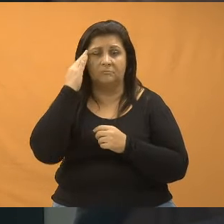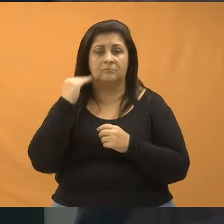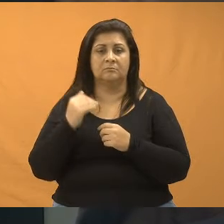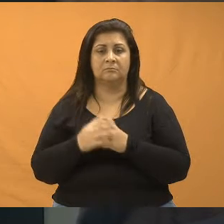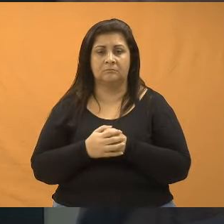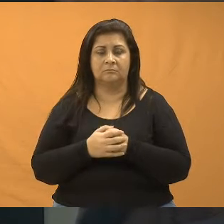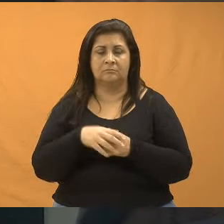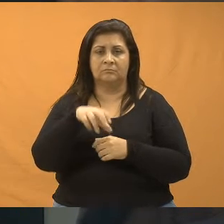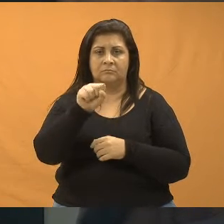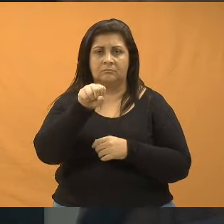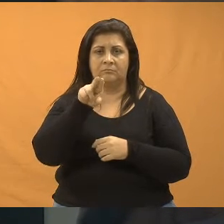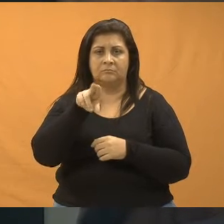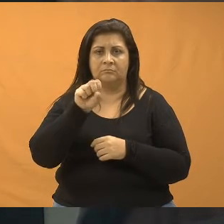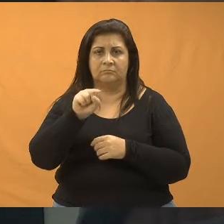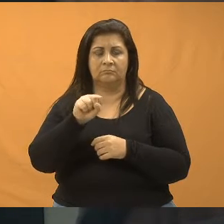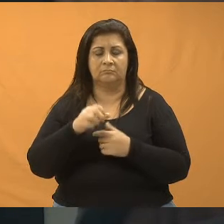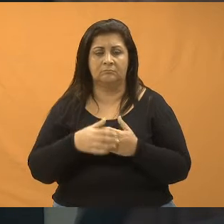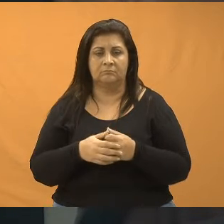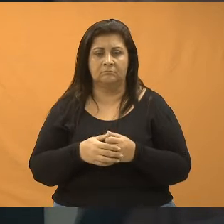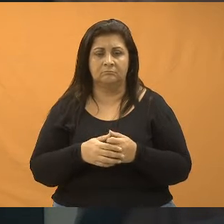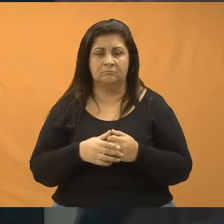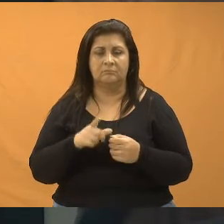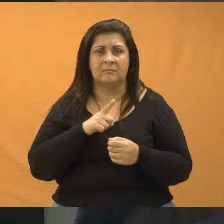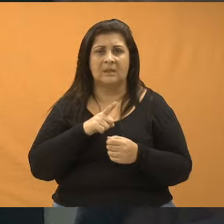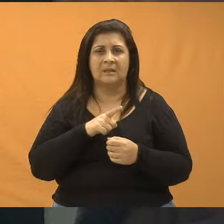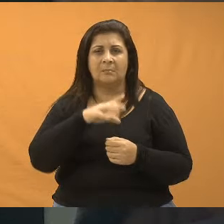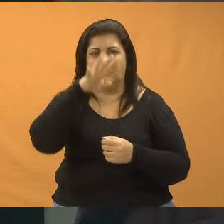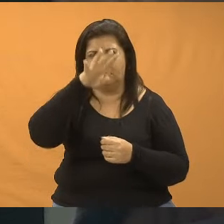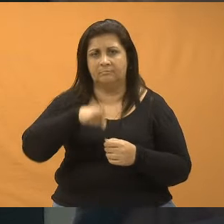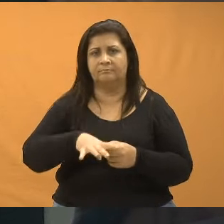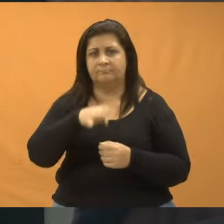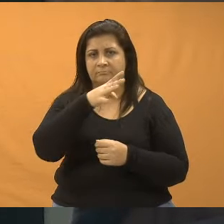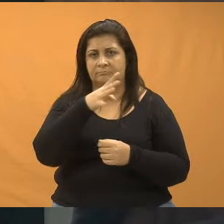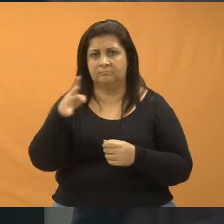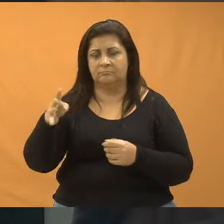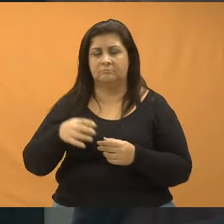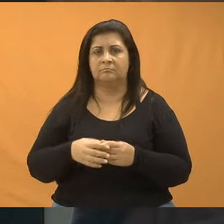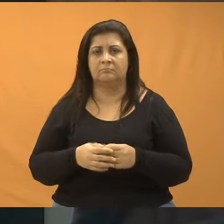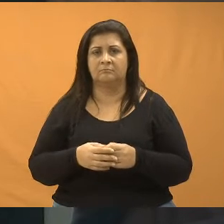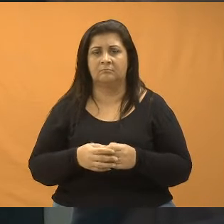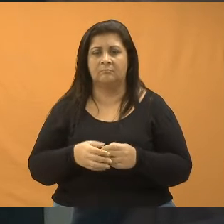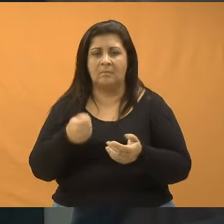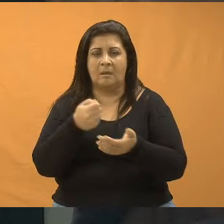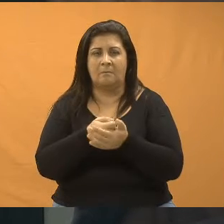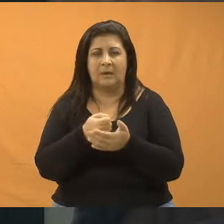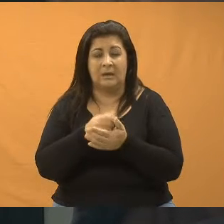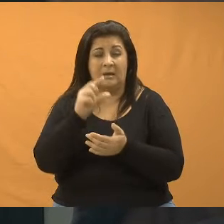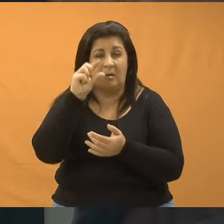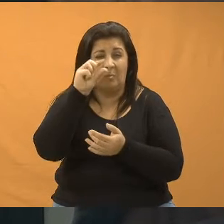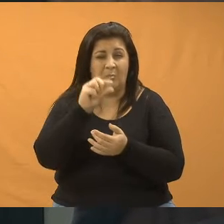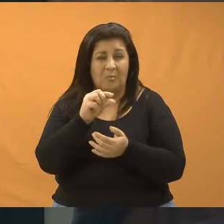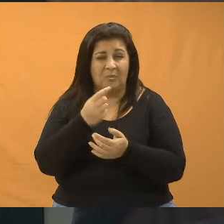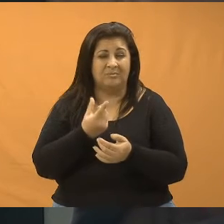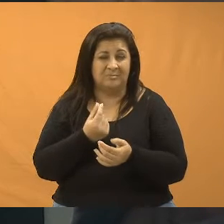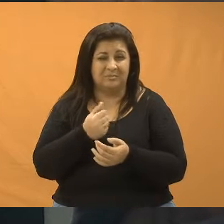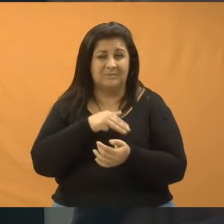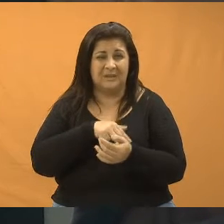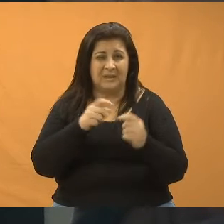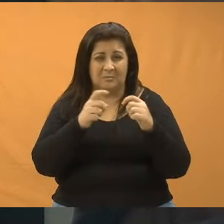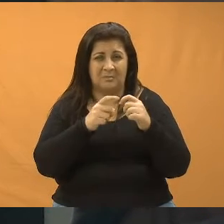que o SUS, ele tem uma tabela de pagamento muito defasada há